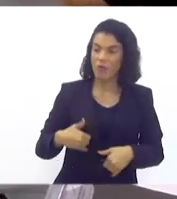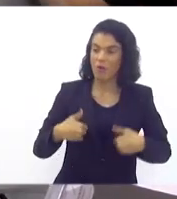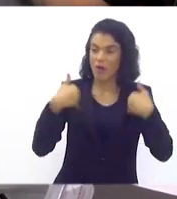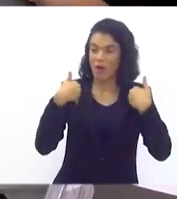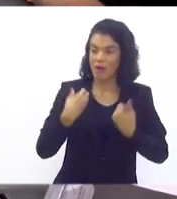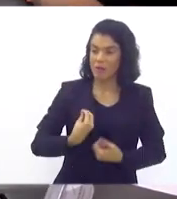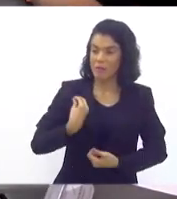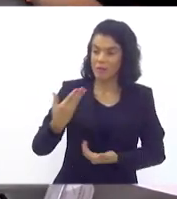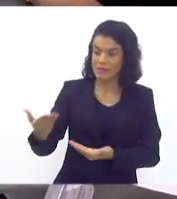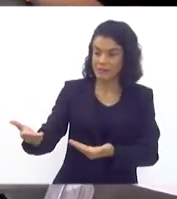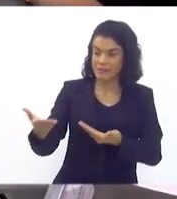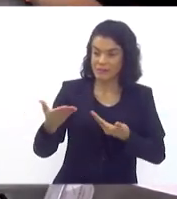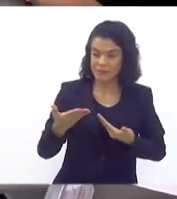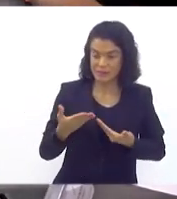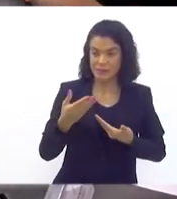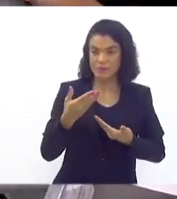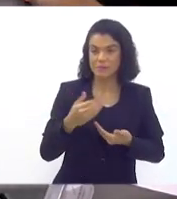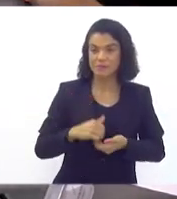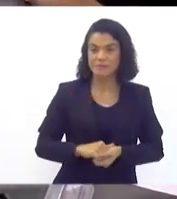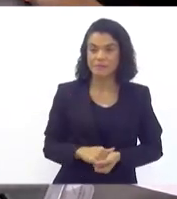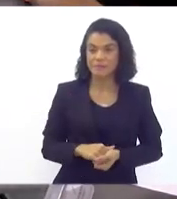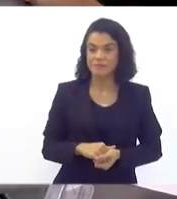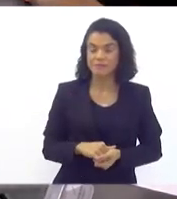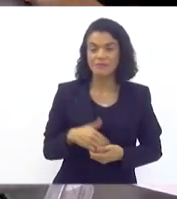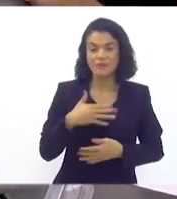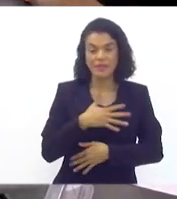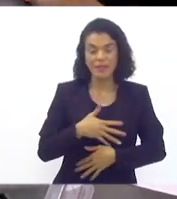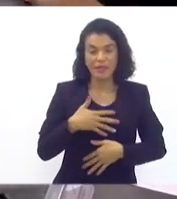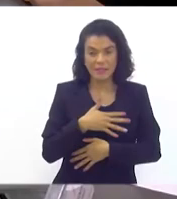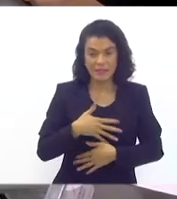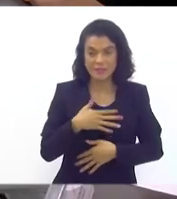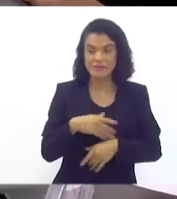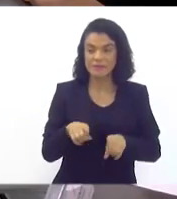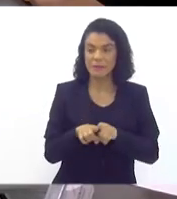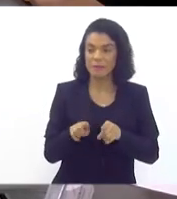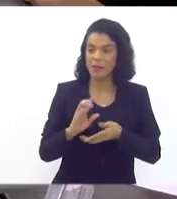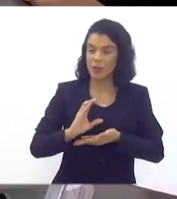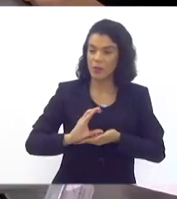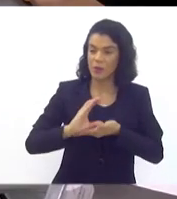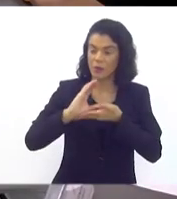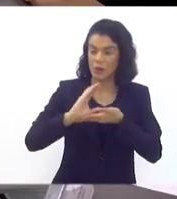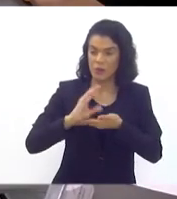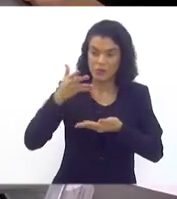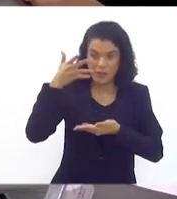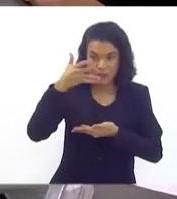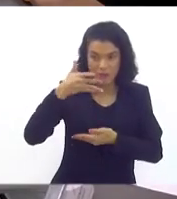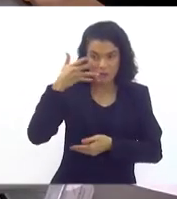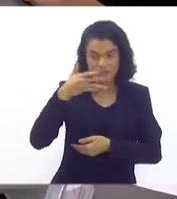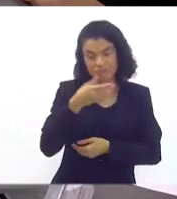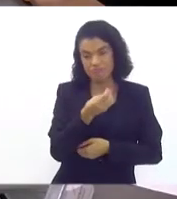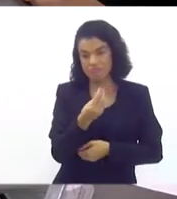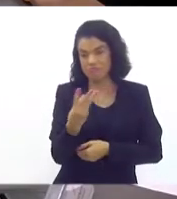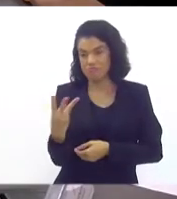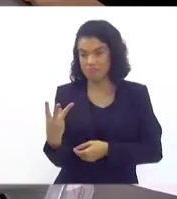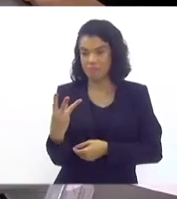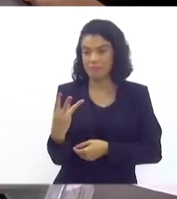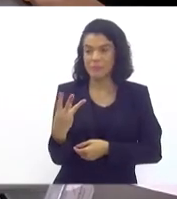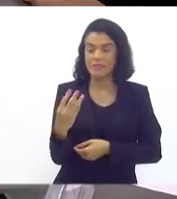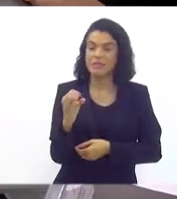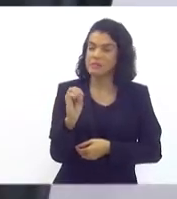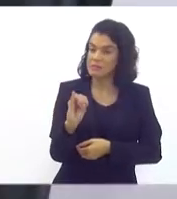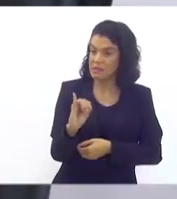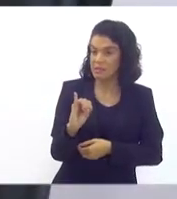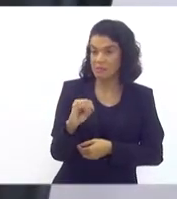aqui seja muito bem-vindo agradeço a palavra dos conselheiros creio que se assim